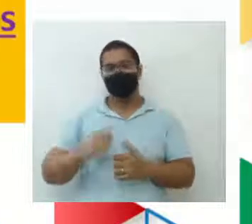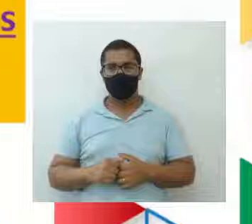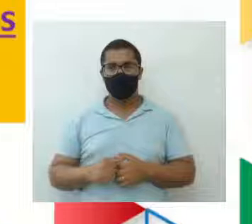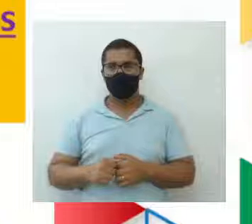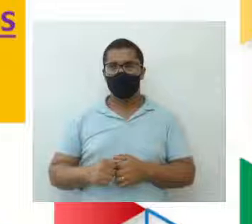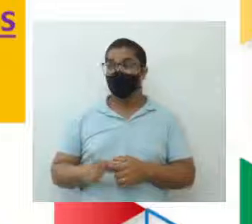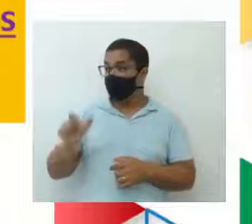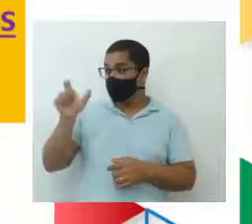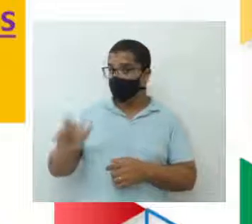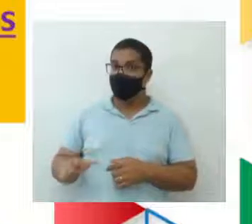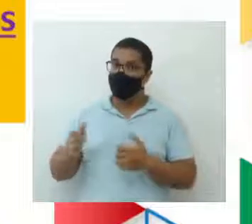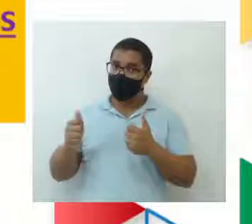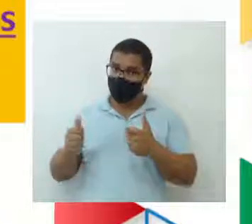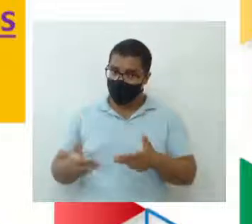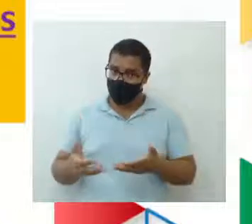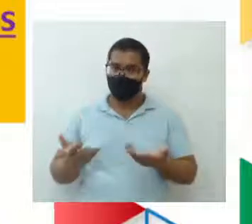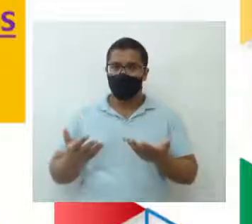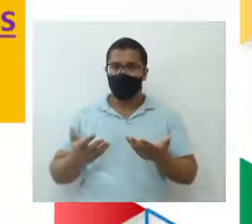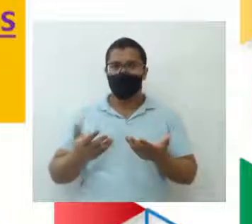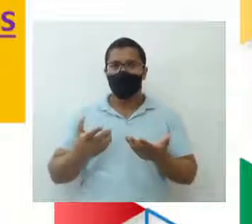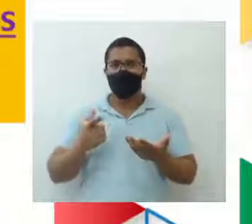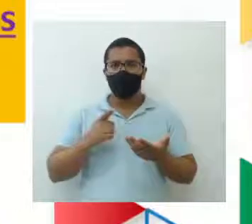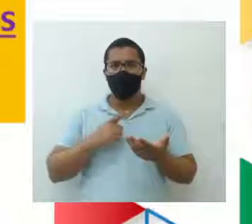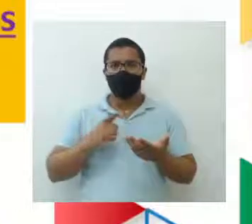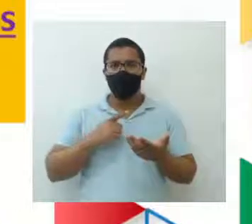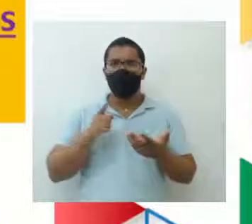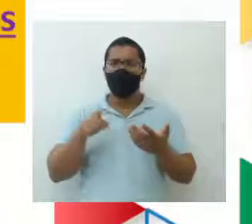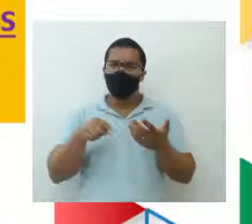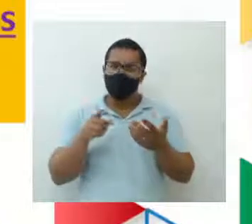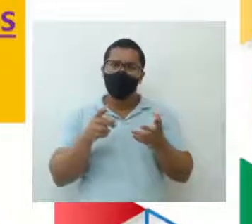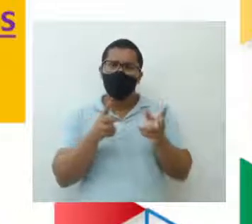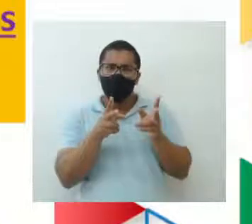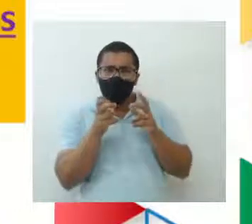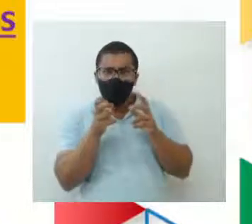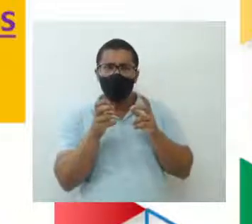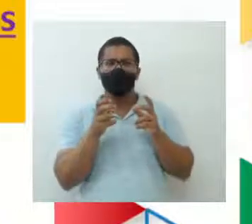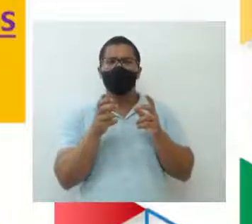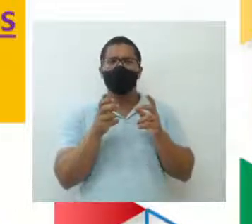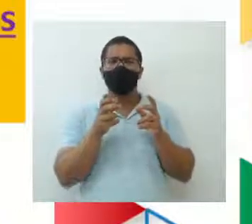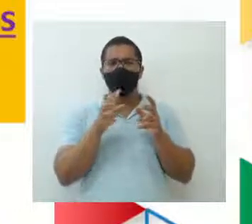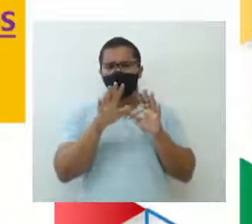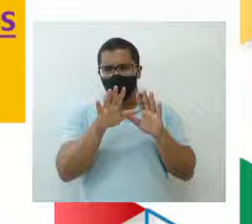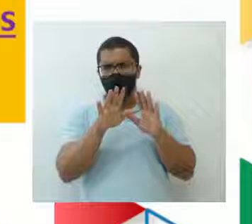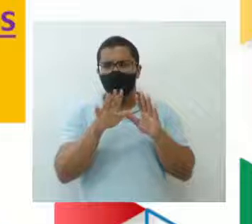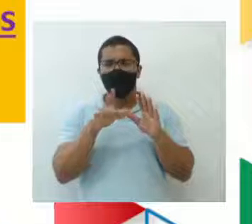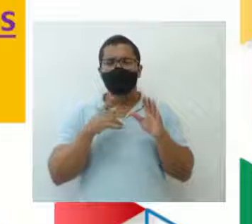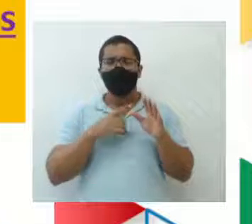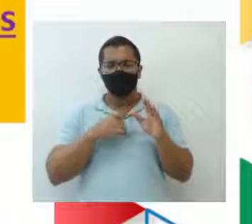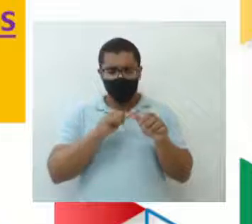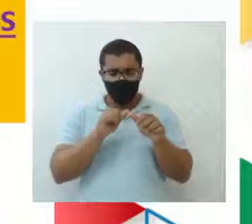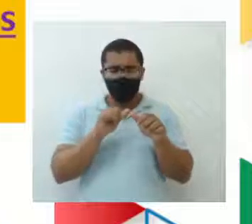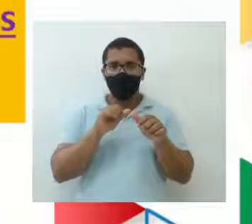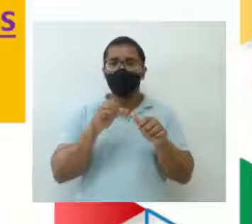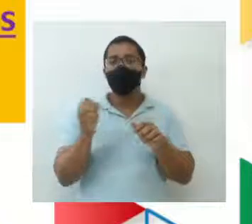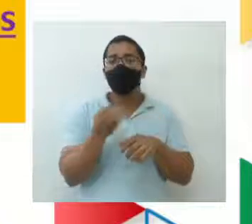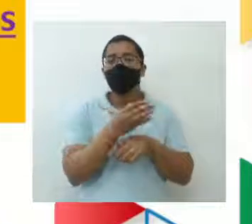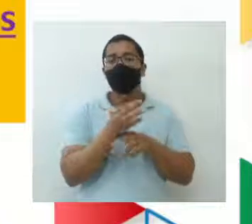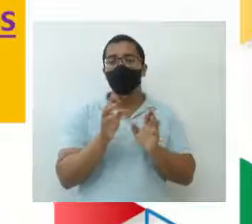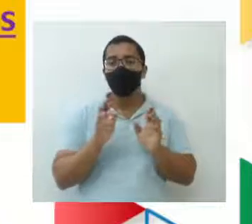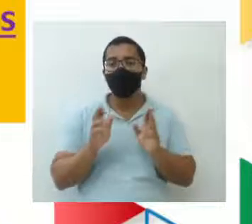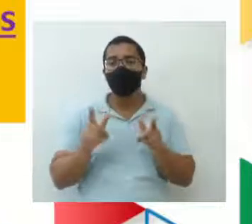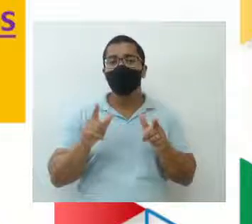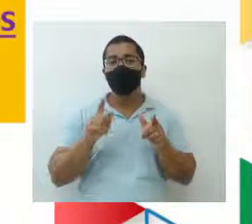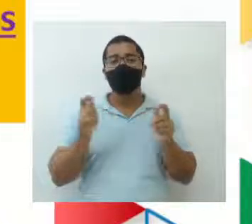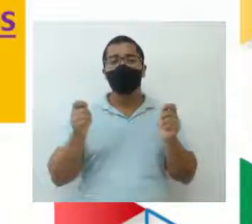ele. Essa sutil, mas relevante diferença traz consigo um novo modo de concepção, de conhecimento e